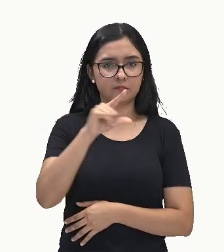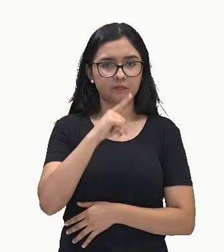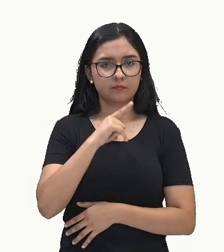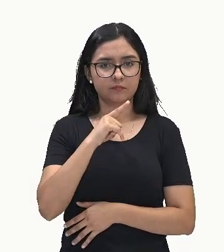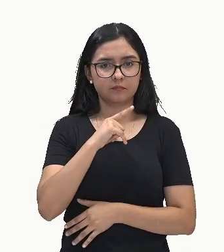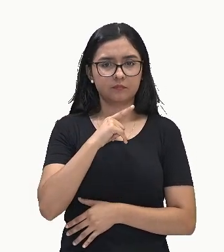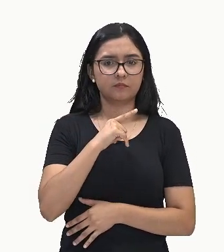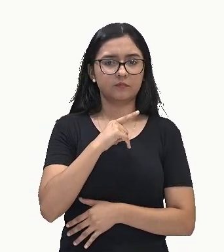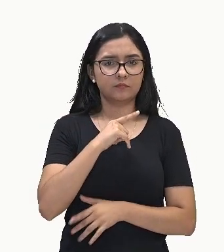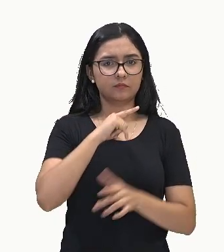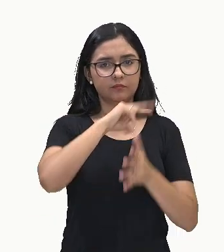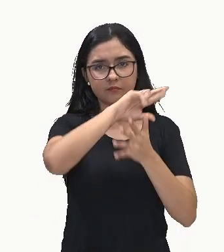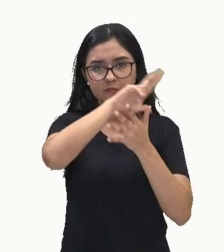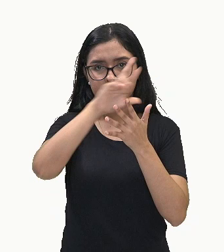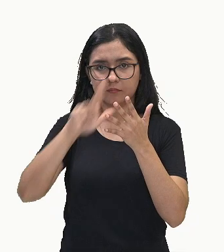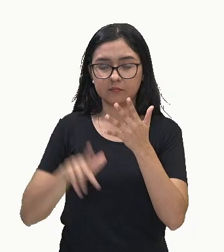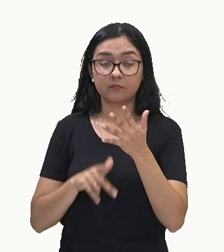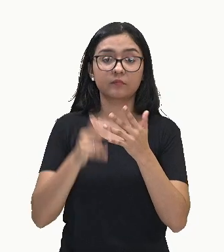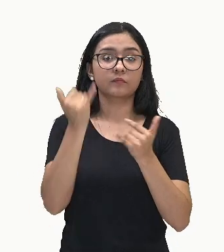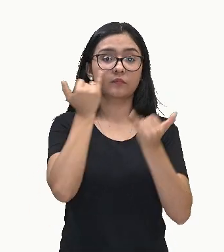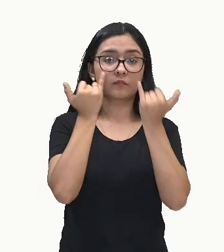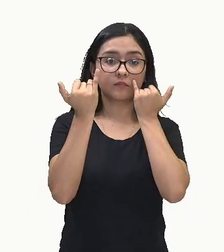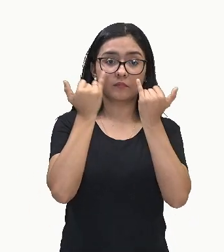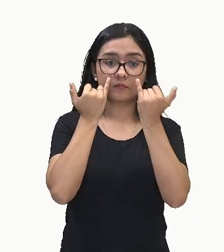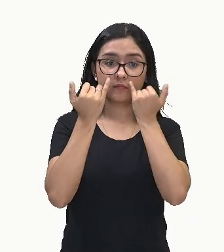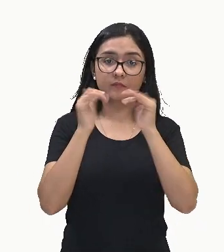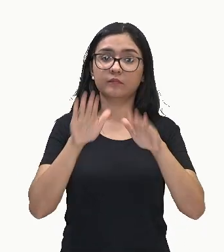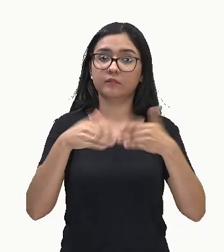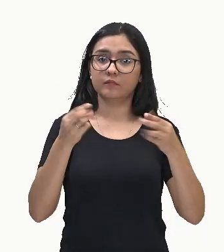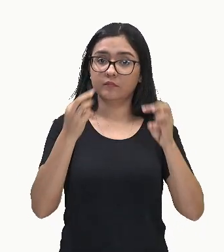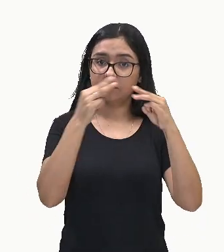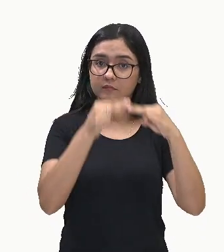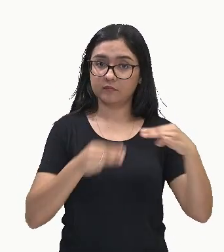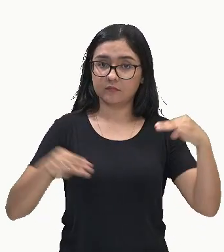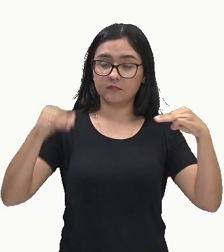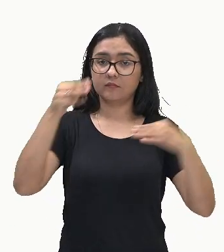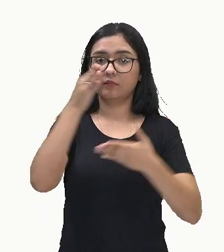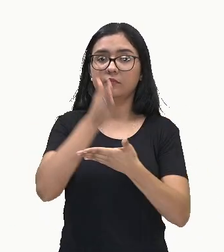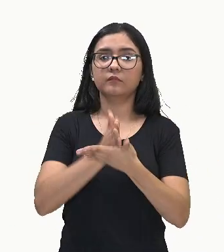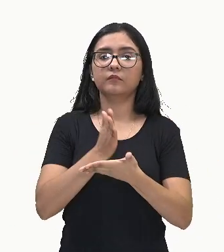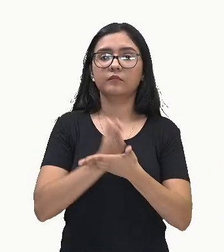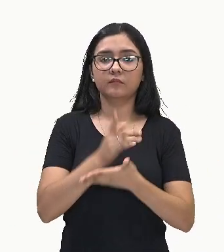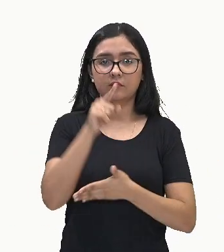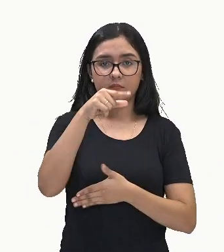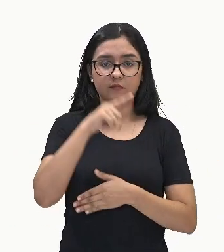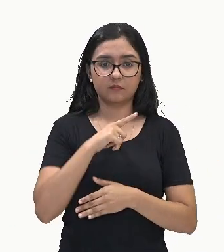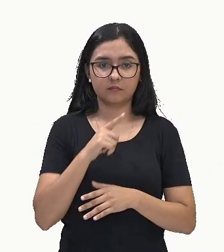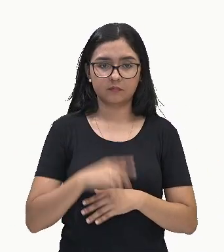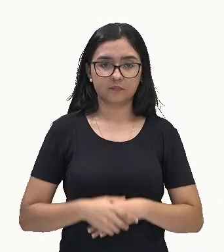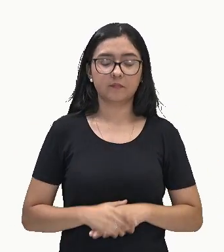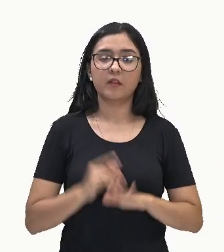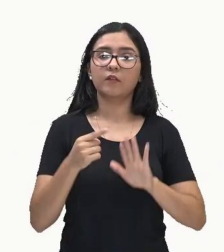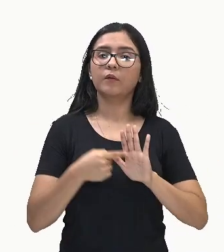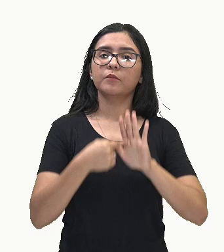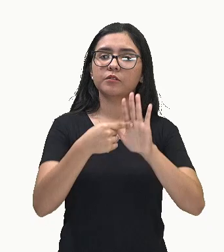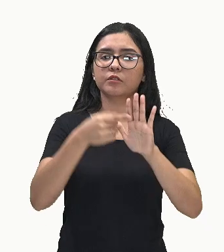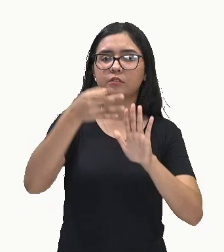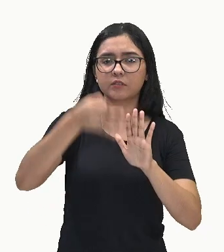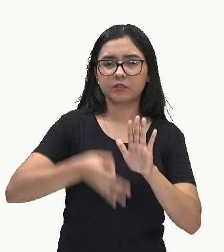de informações então a mediana que é uma medida de tendência Central indicará